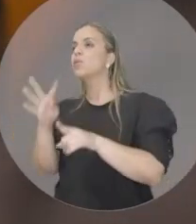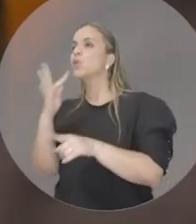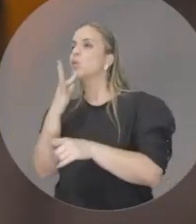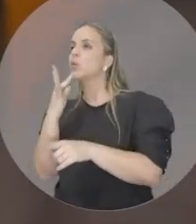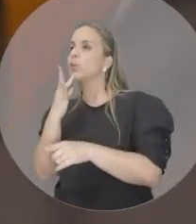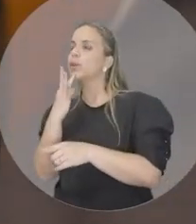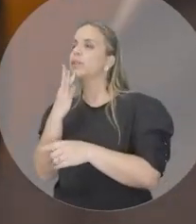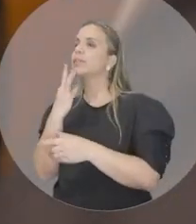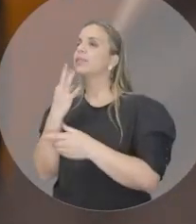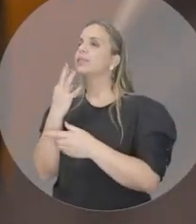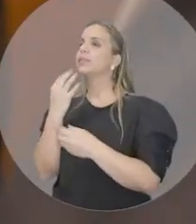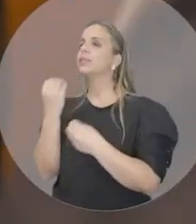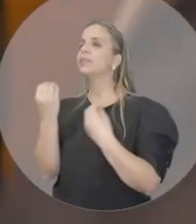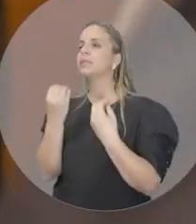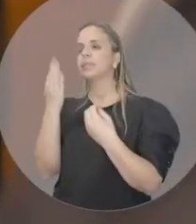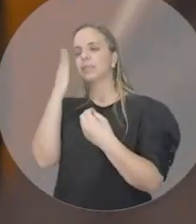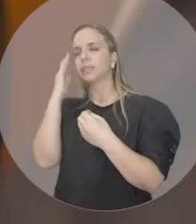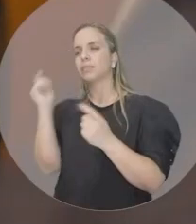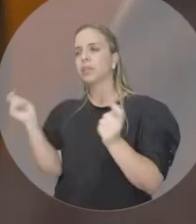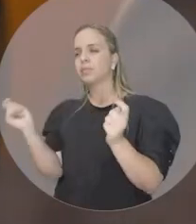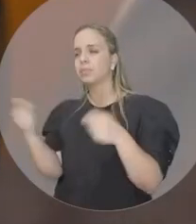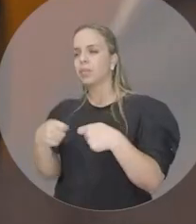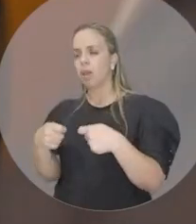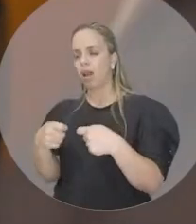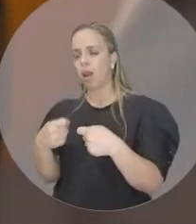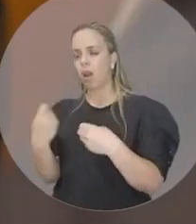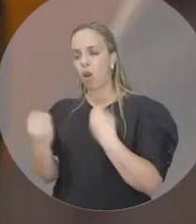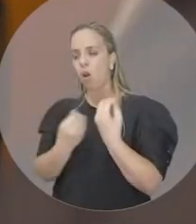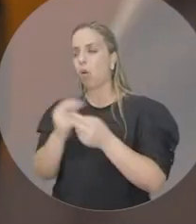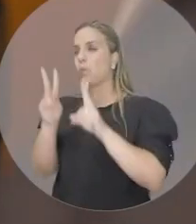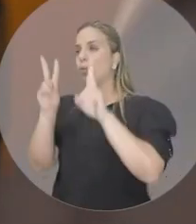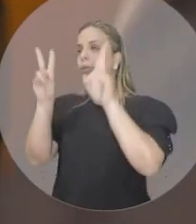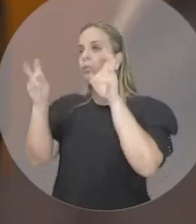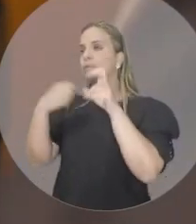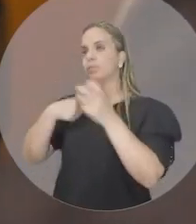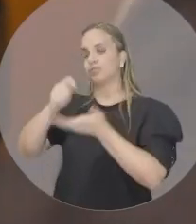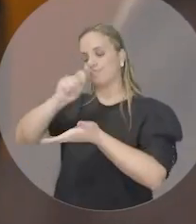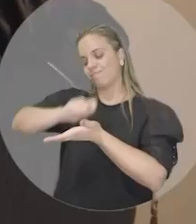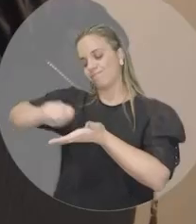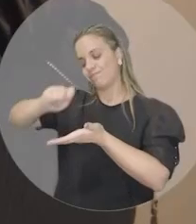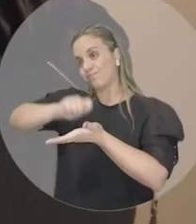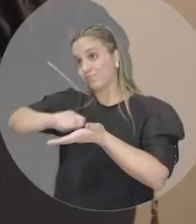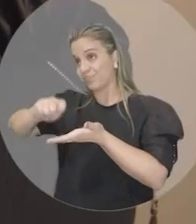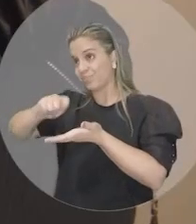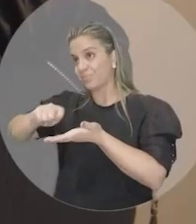conhecendo, dominando o assunto sobre o qual eu ia falar.